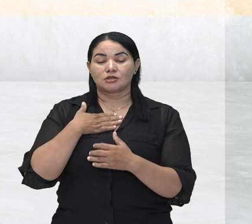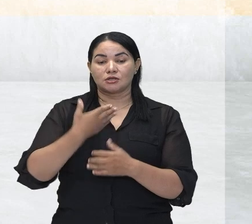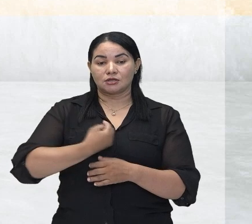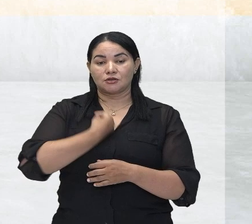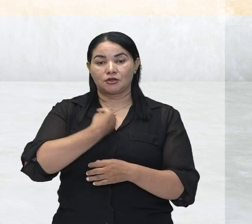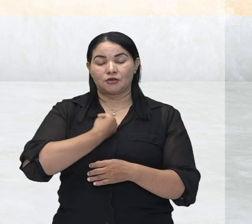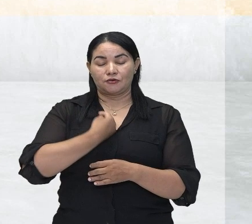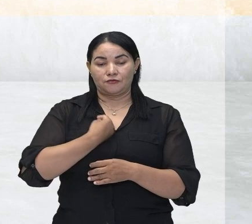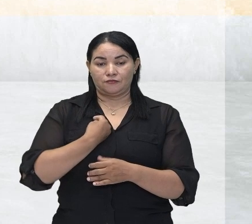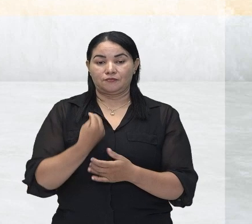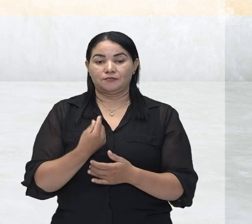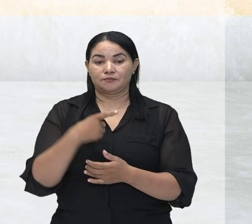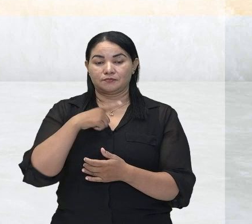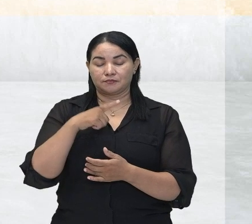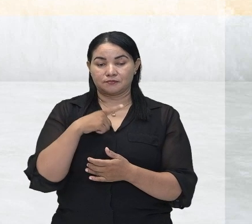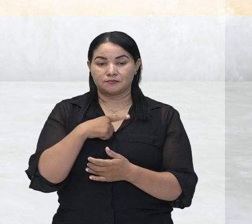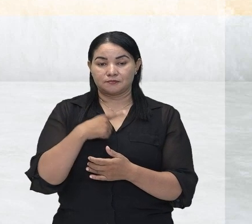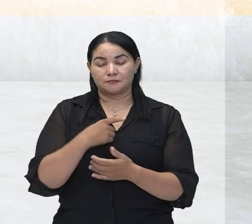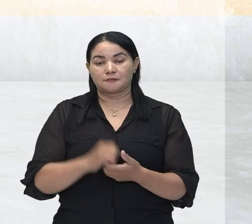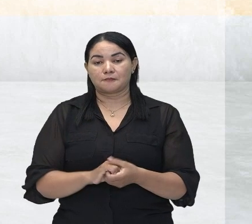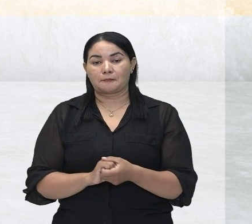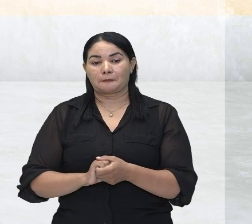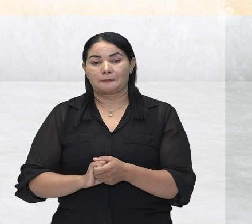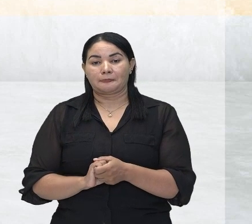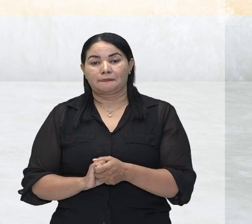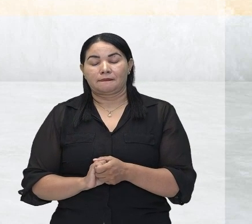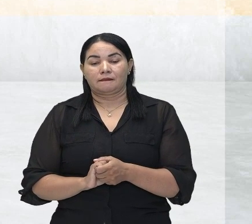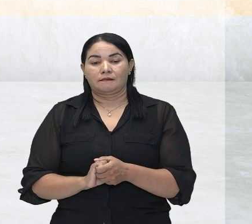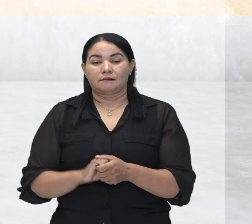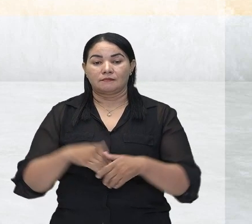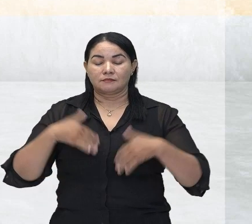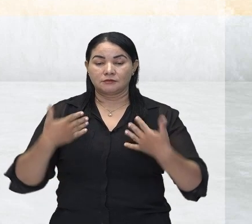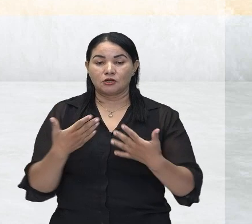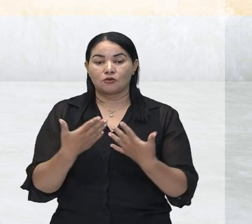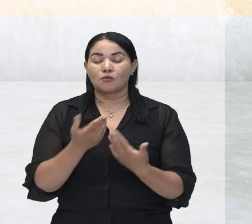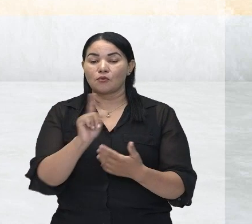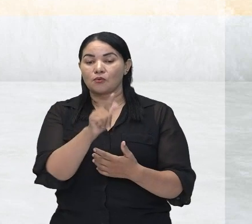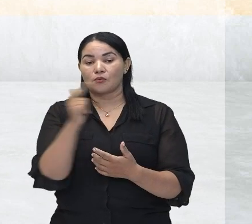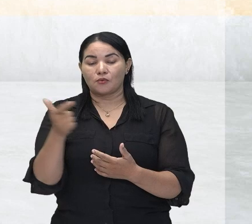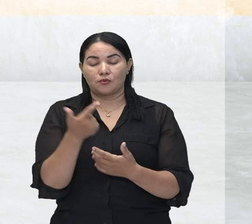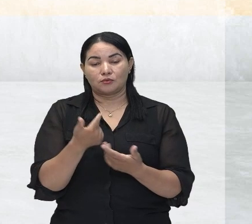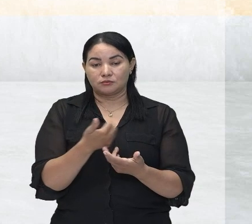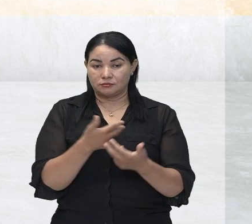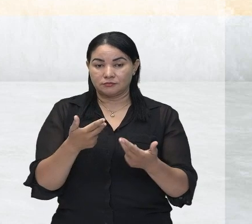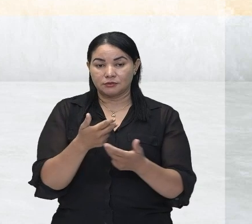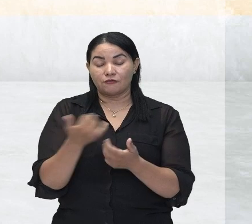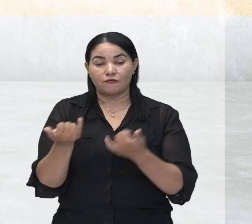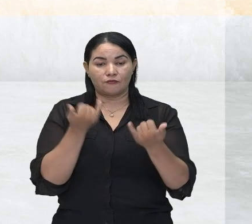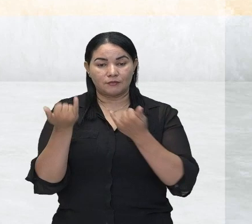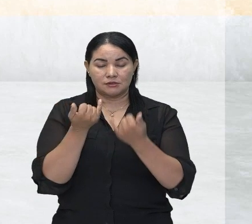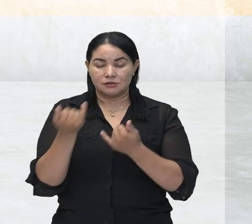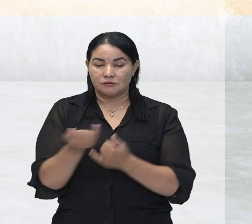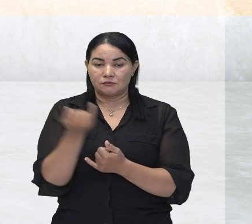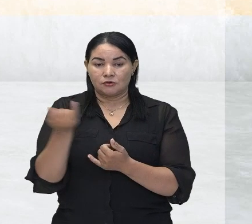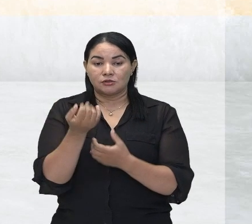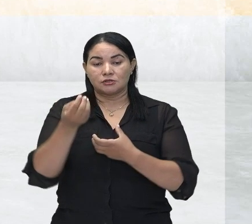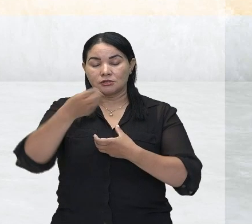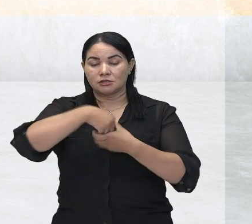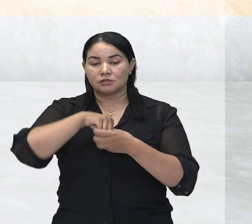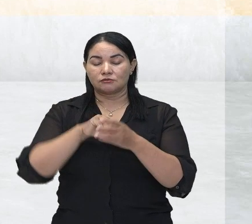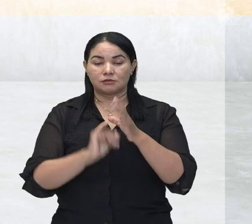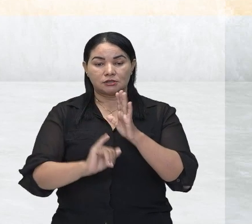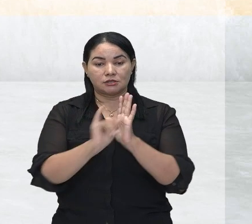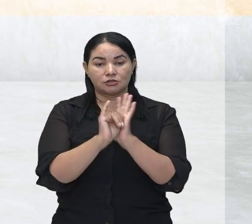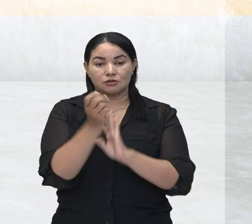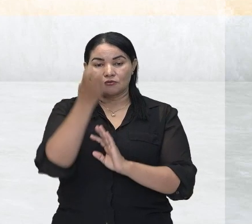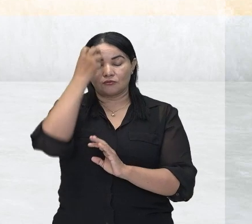aí. Outra coisa importante, vamos ver aqui na identidade cultural. Nós vamos ver o seguinte, que no mundo